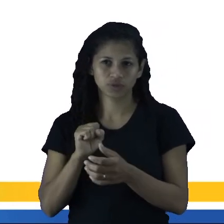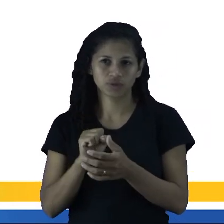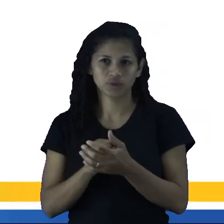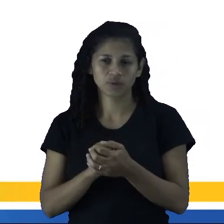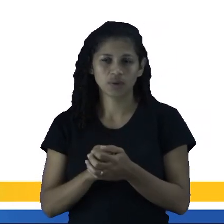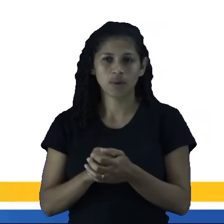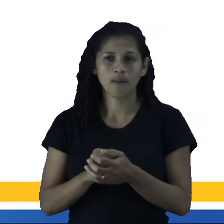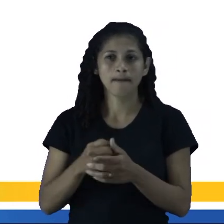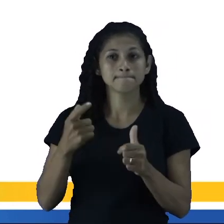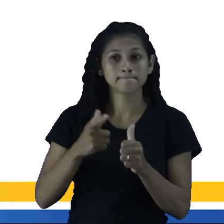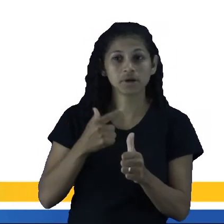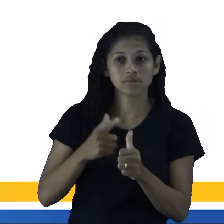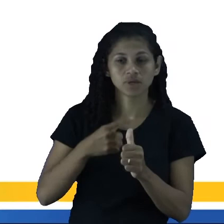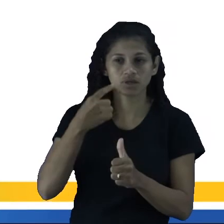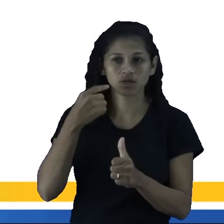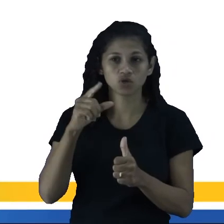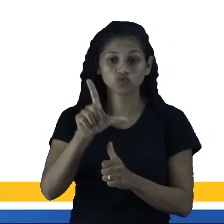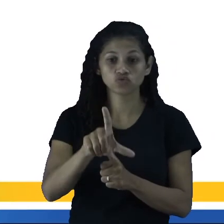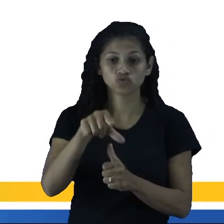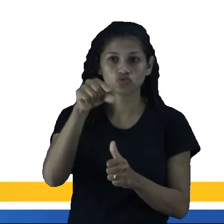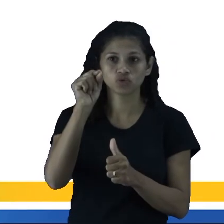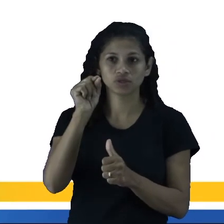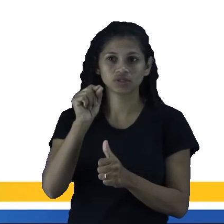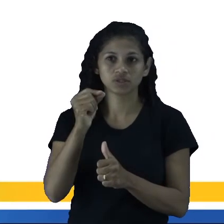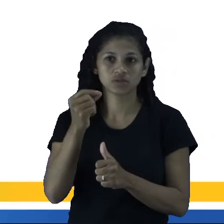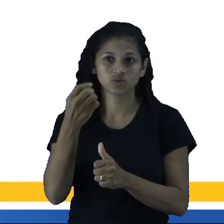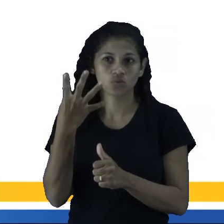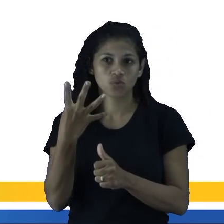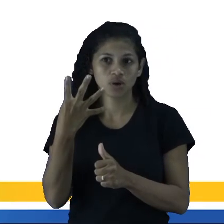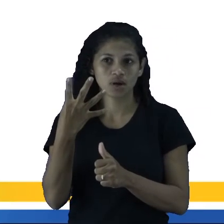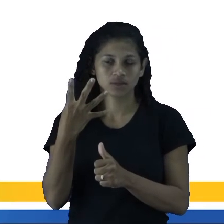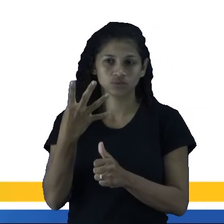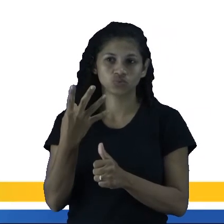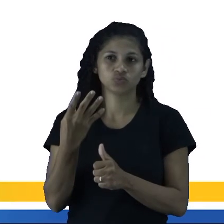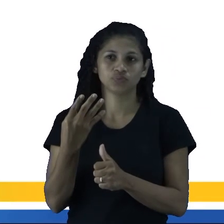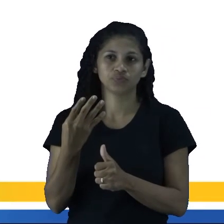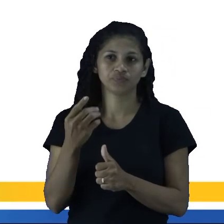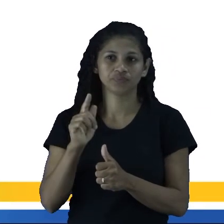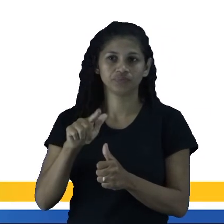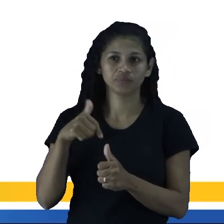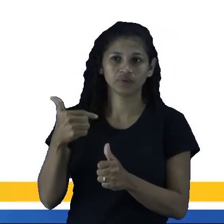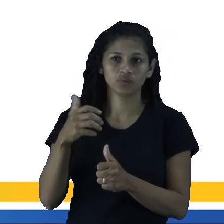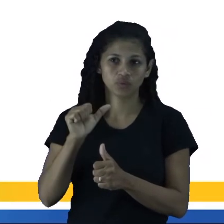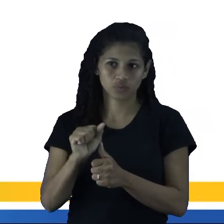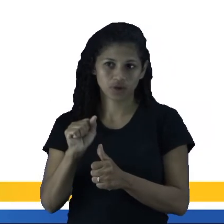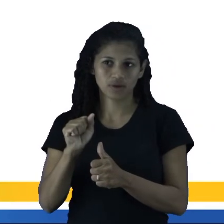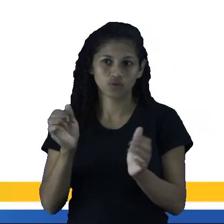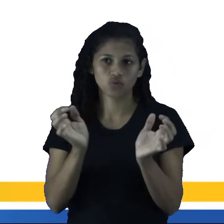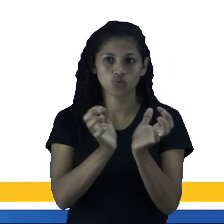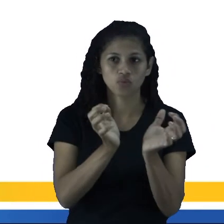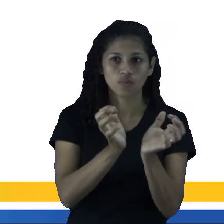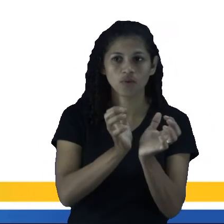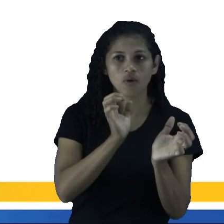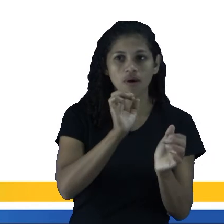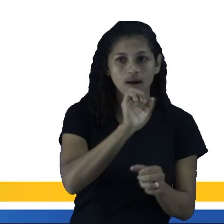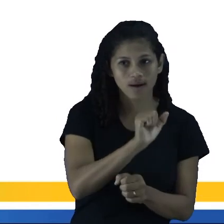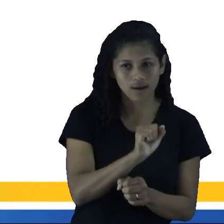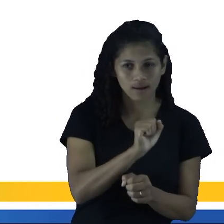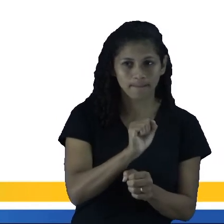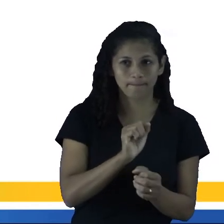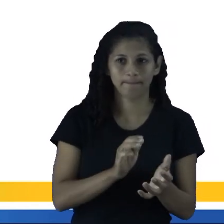Primeiro sorteados 4 times para compor o grupo A. Em seguida, entre os times do grupo A, tá,